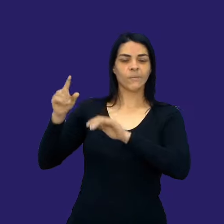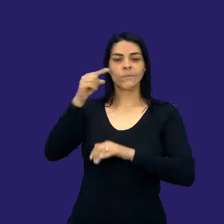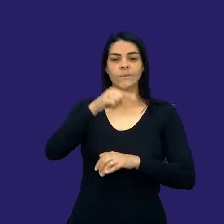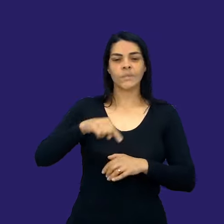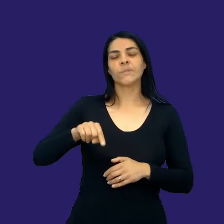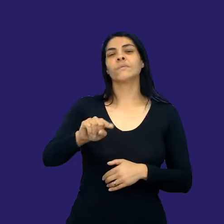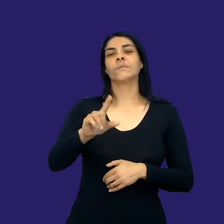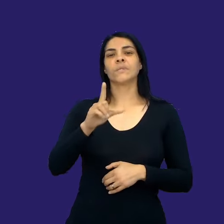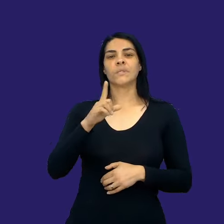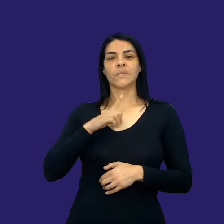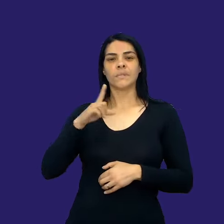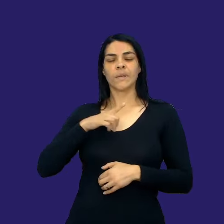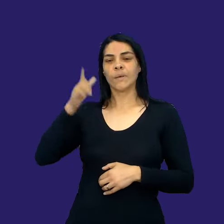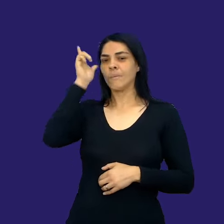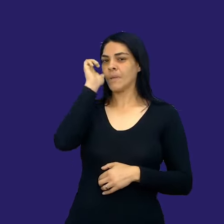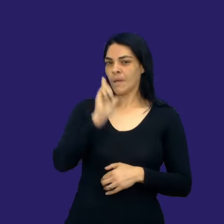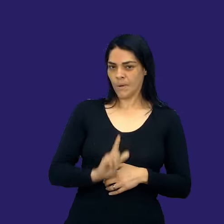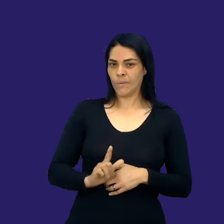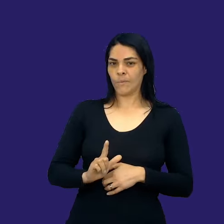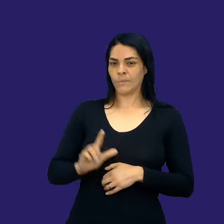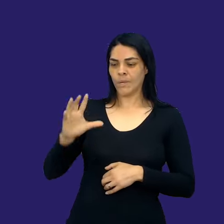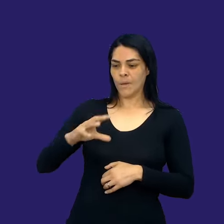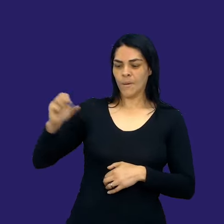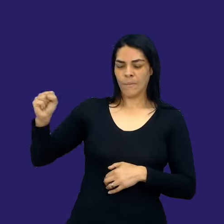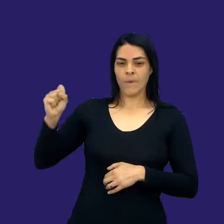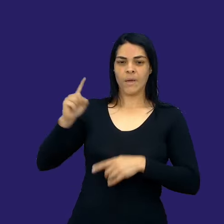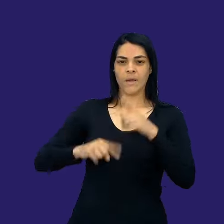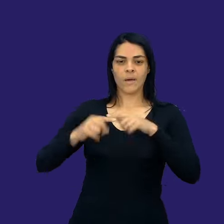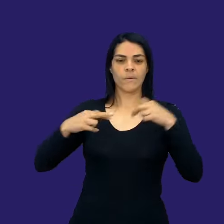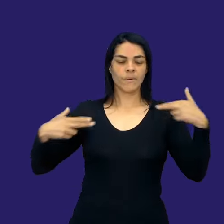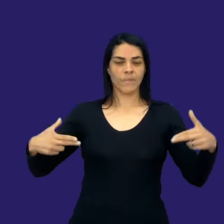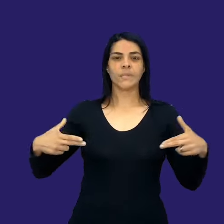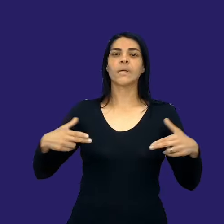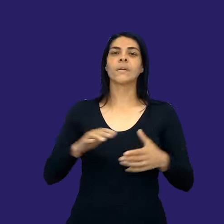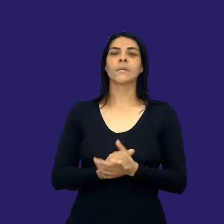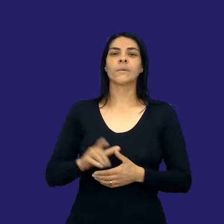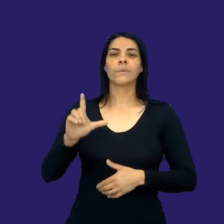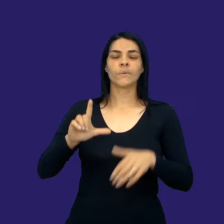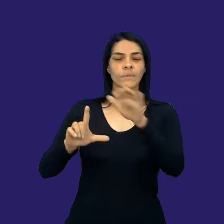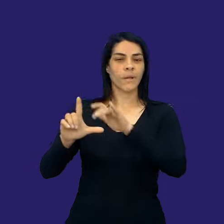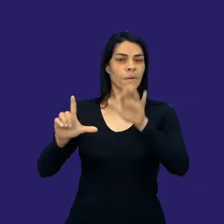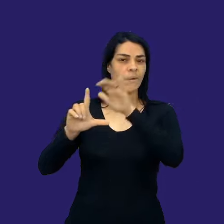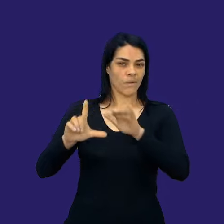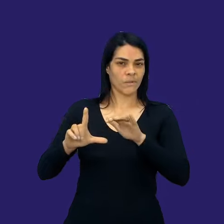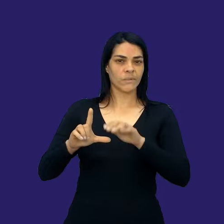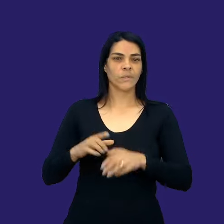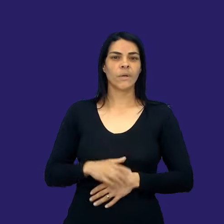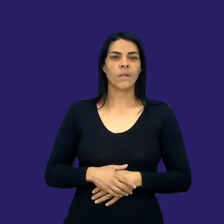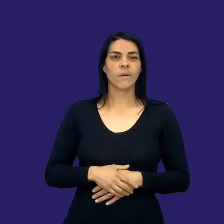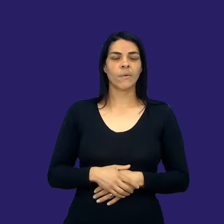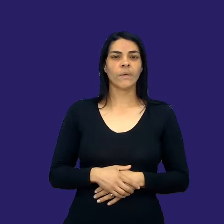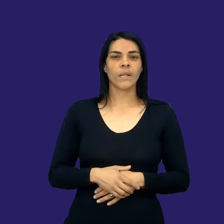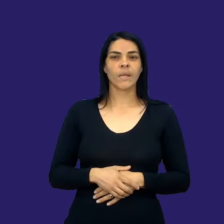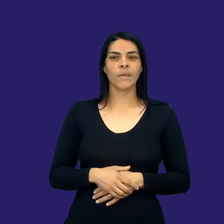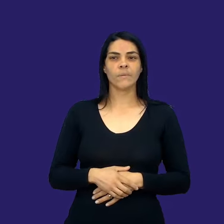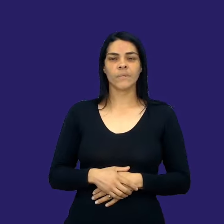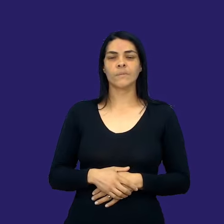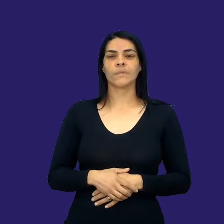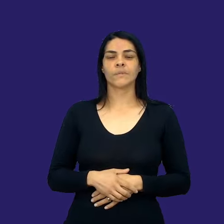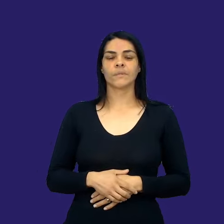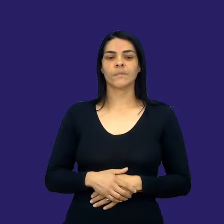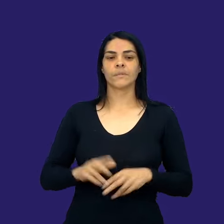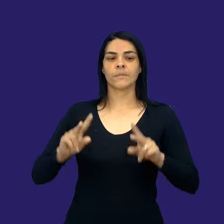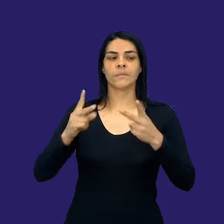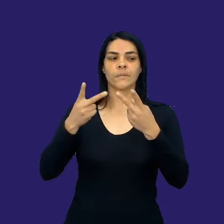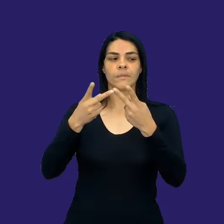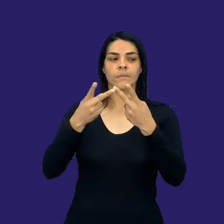acessarem esse material, vocês têm um link e também um QR Code à disposição de vocês. Acessando essas duas ferramentas,